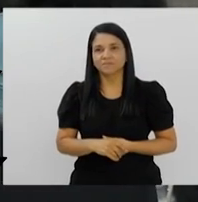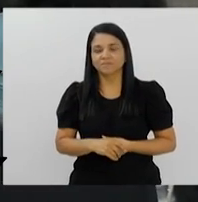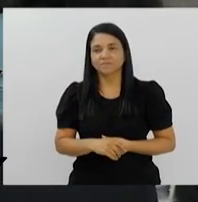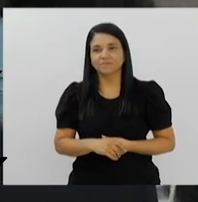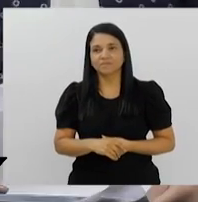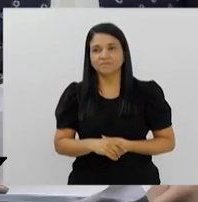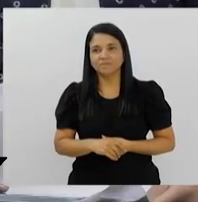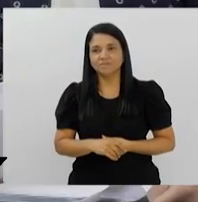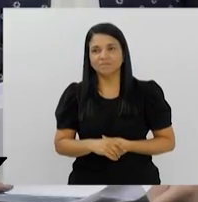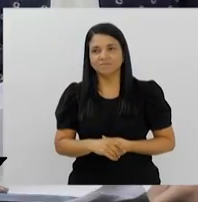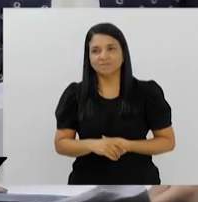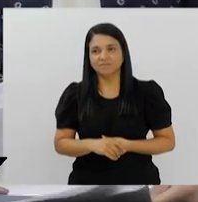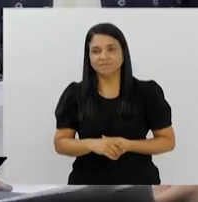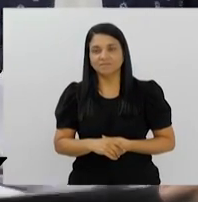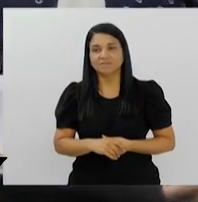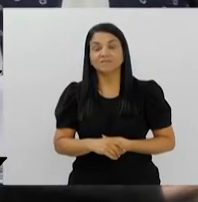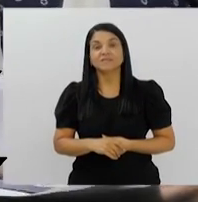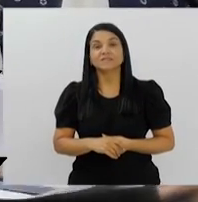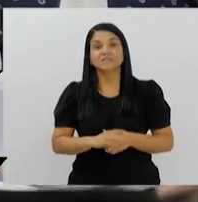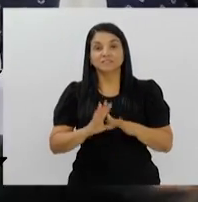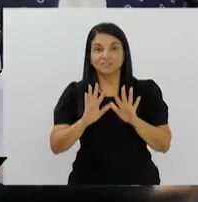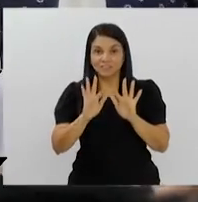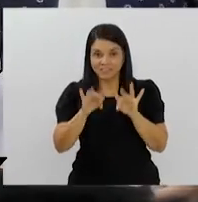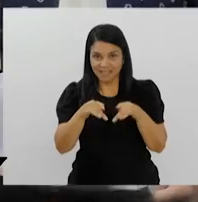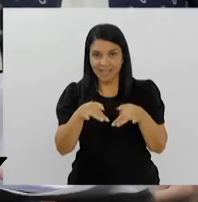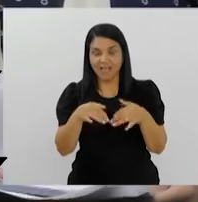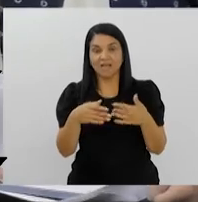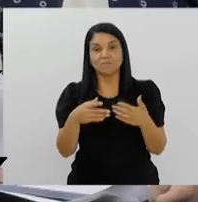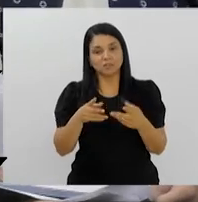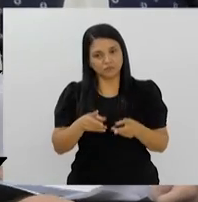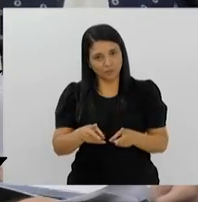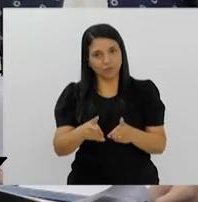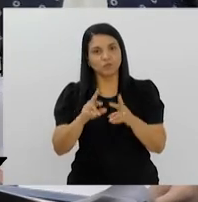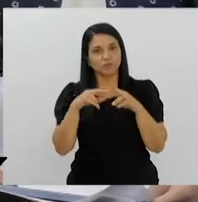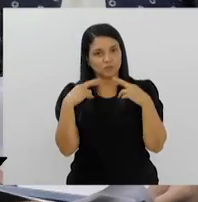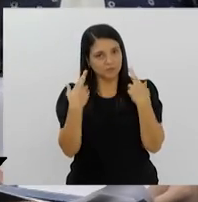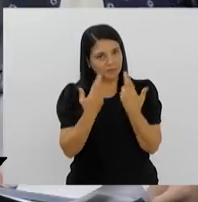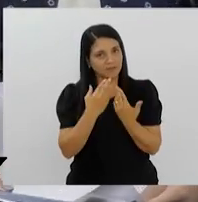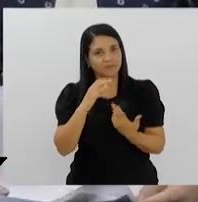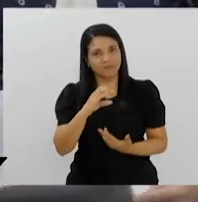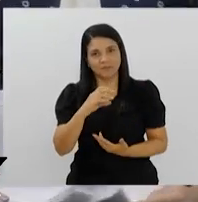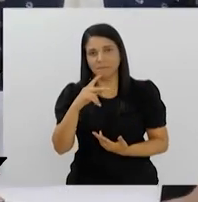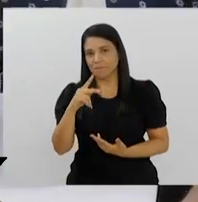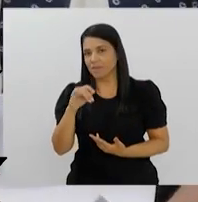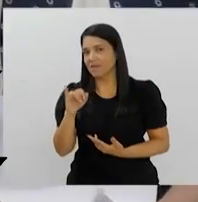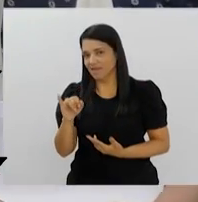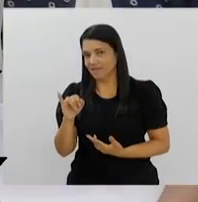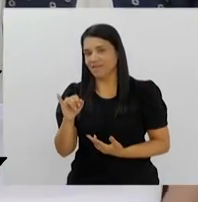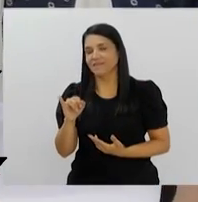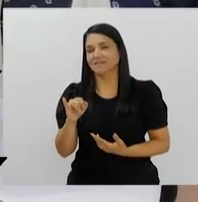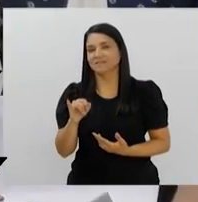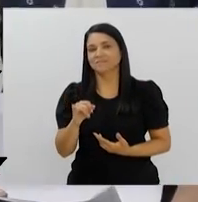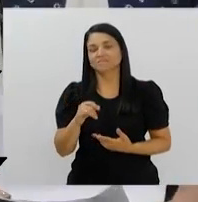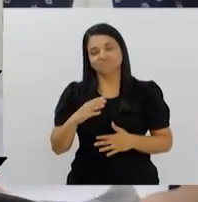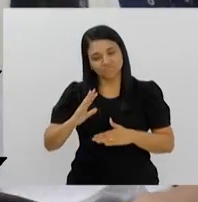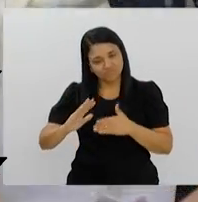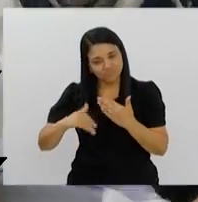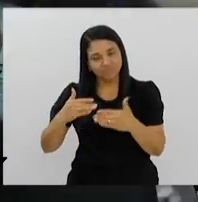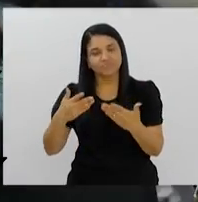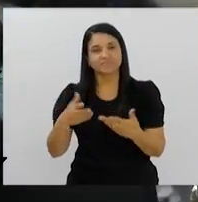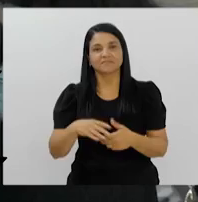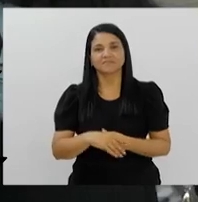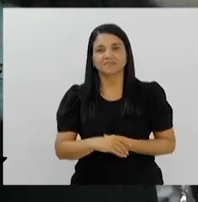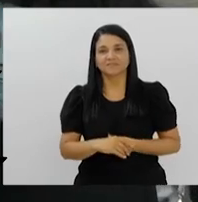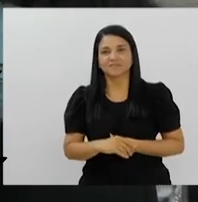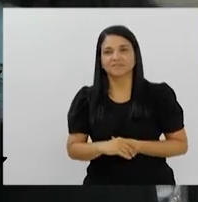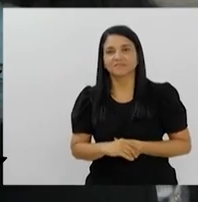gente eh encerra esse momento mas teremos continuidade isso aqui é cenas para os próximos capítulos e vamos avançar Pedro por favor